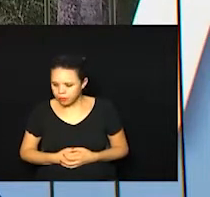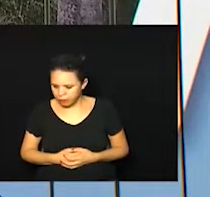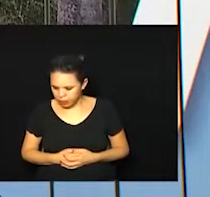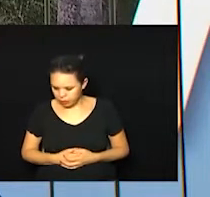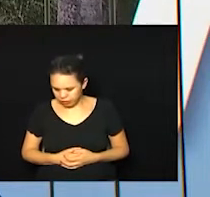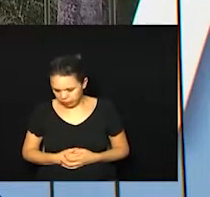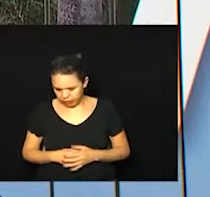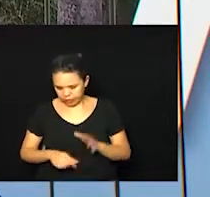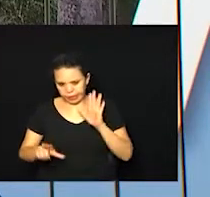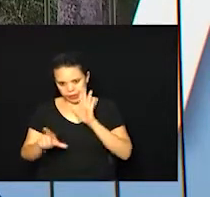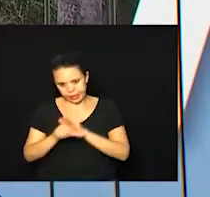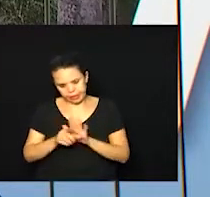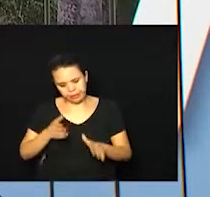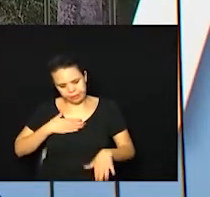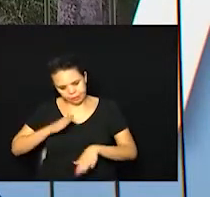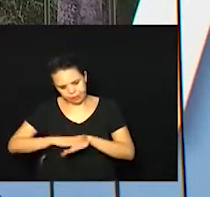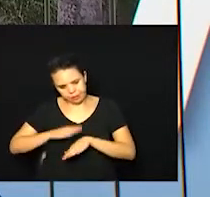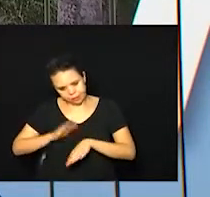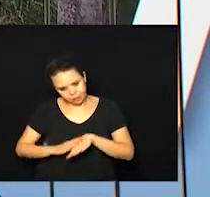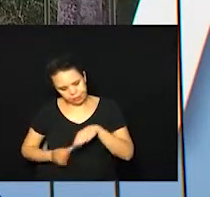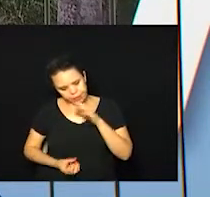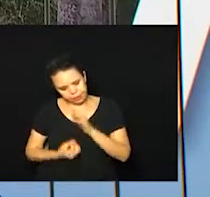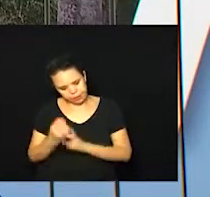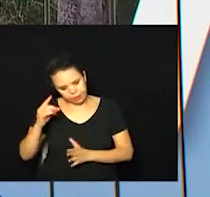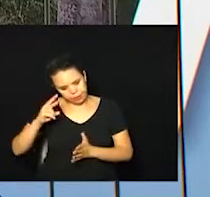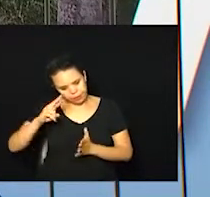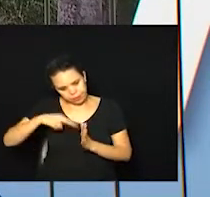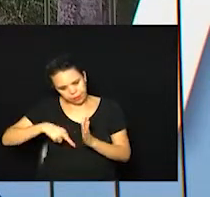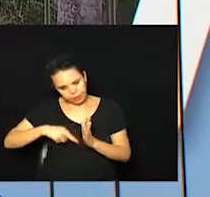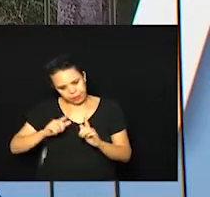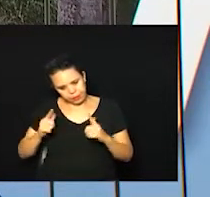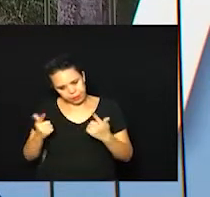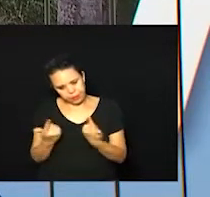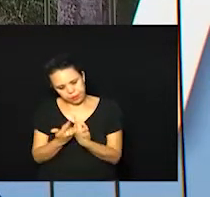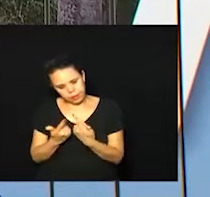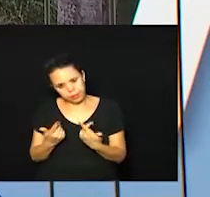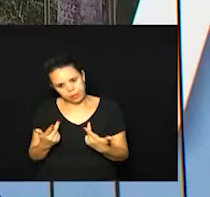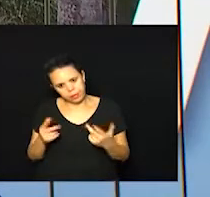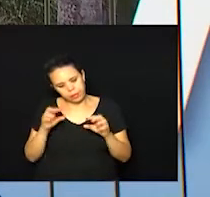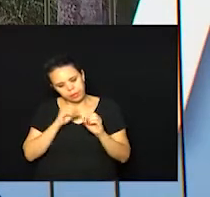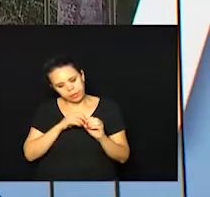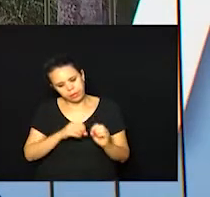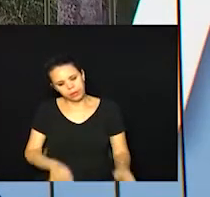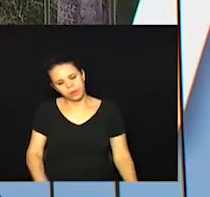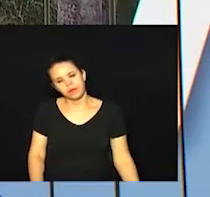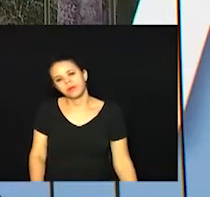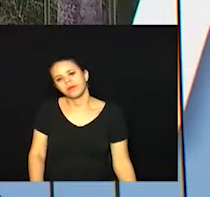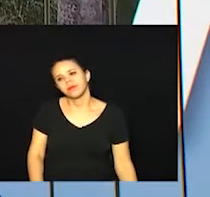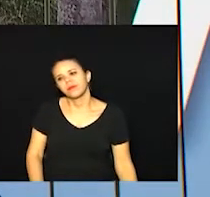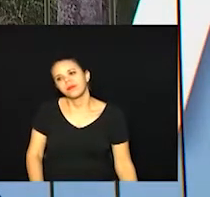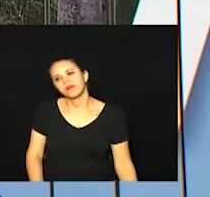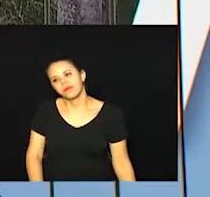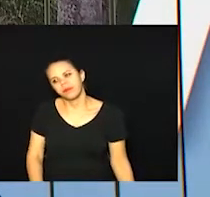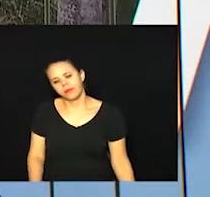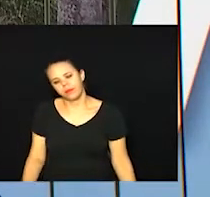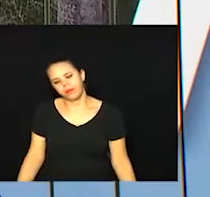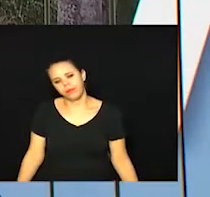de uma lei da minha autoria mesmo, que criou um relatório de gestão financeira da educação. E